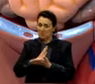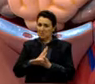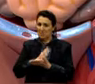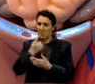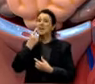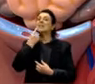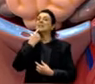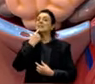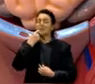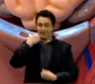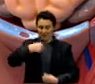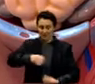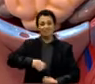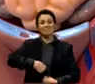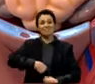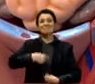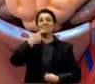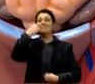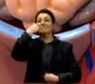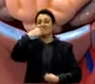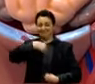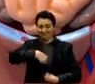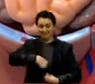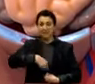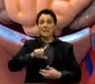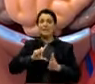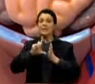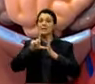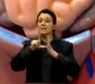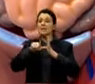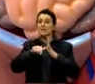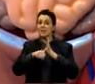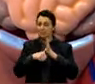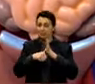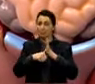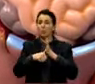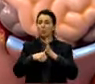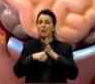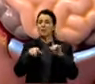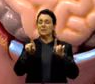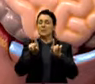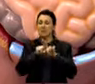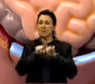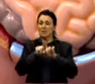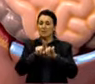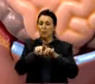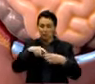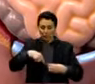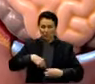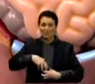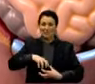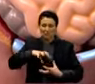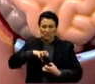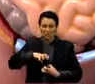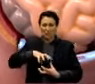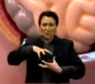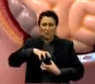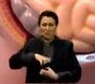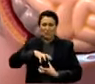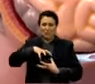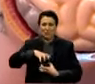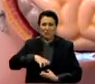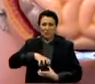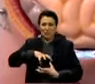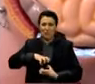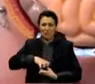estômago. Após o estômago, então, o estômago também ele faz contrações, certo? É